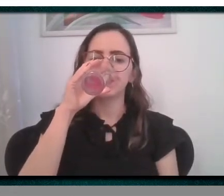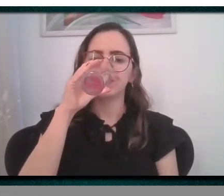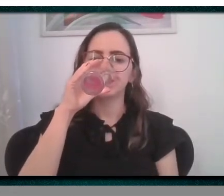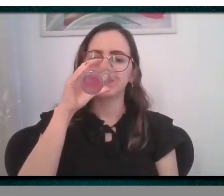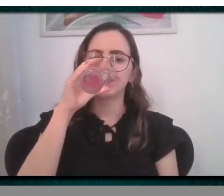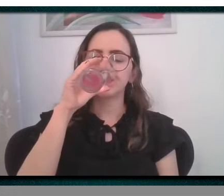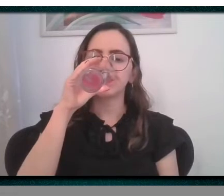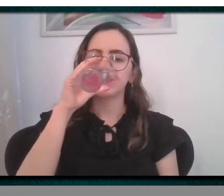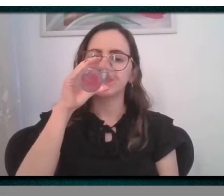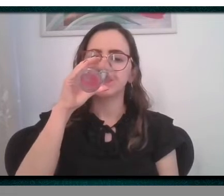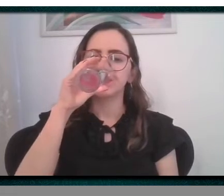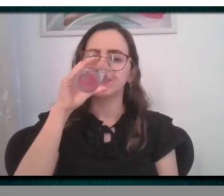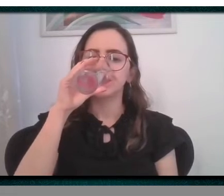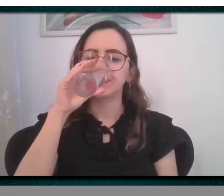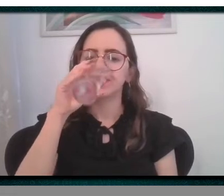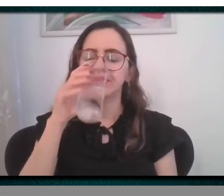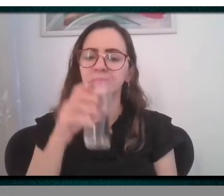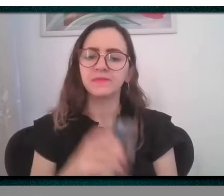tracinho aqui bem gordinho.